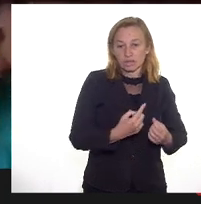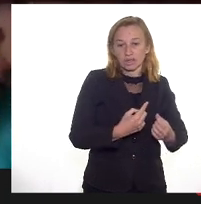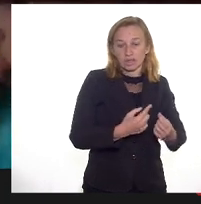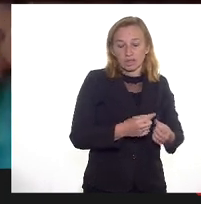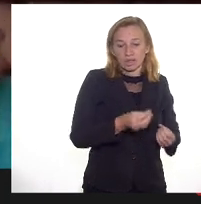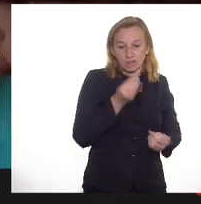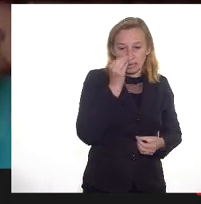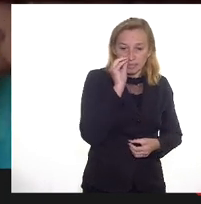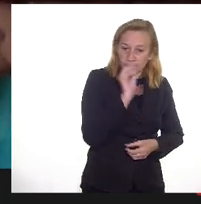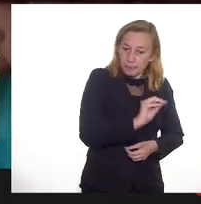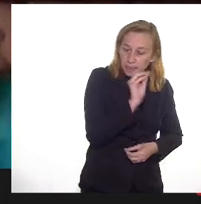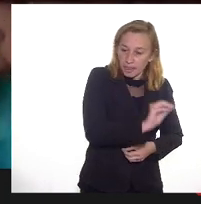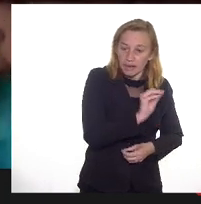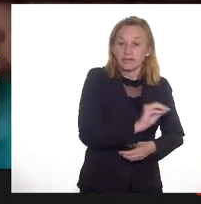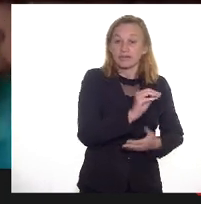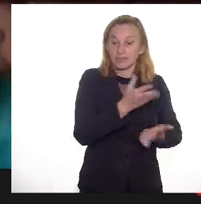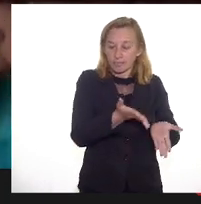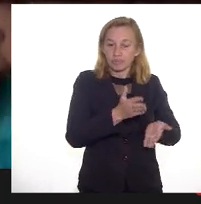delicadezas,